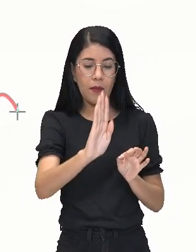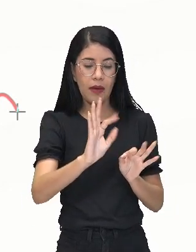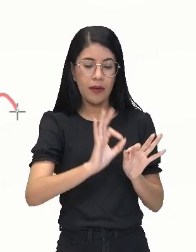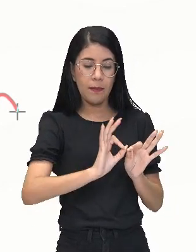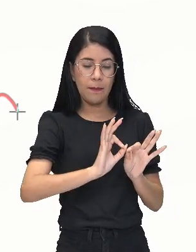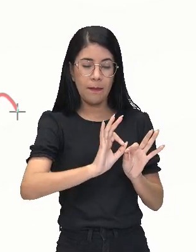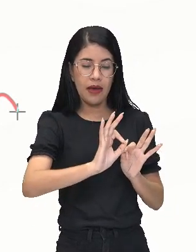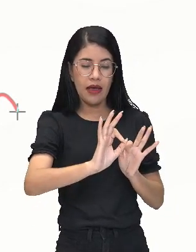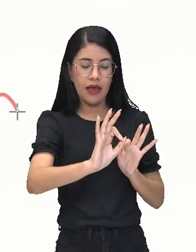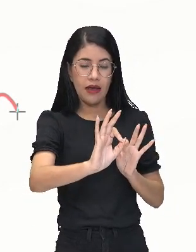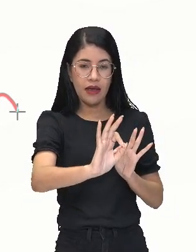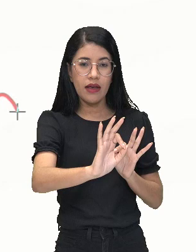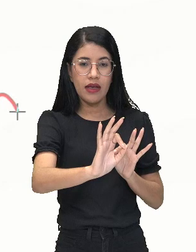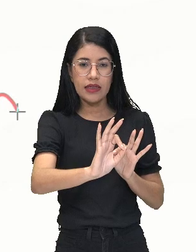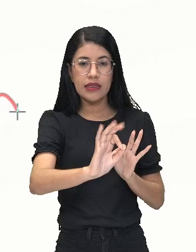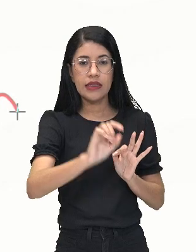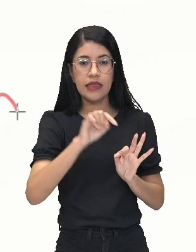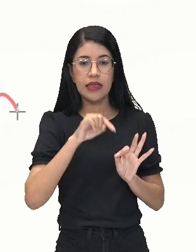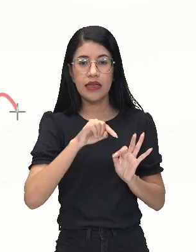isso tiver lá